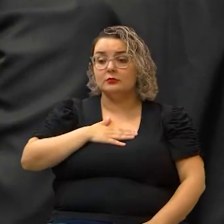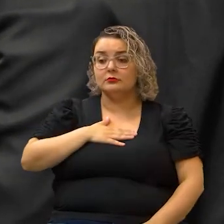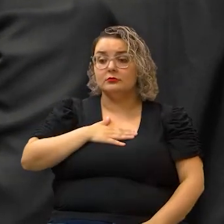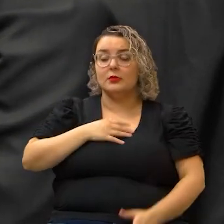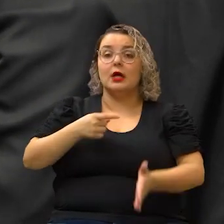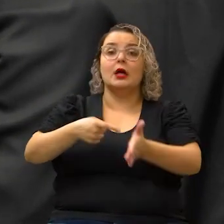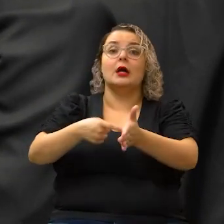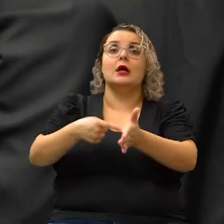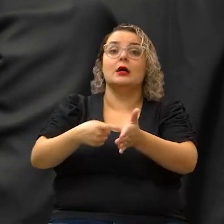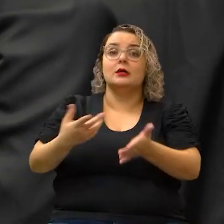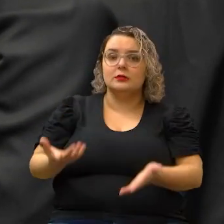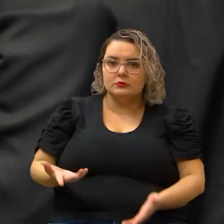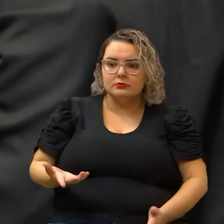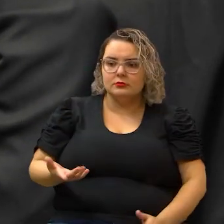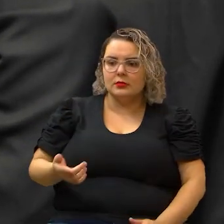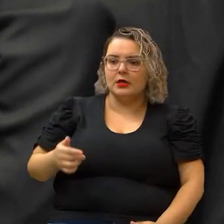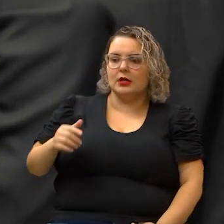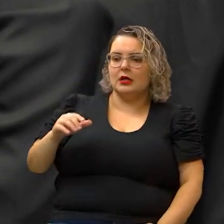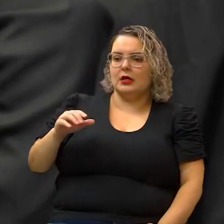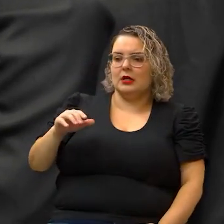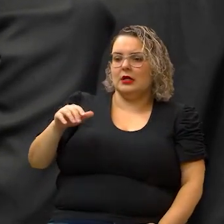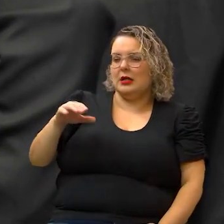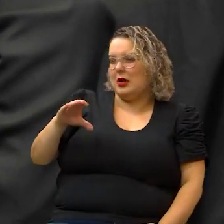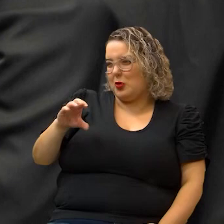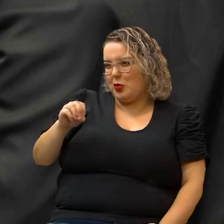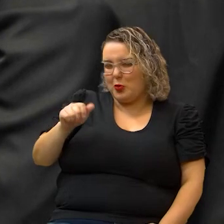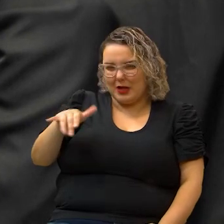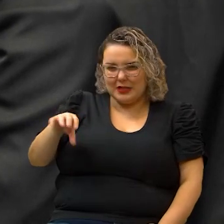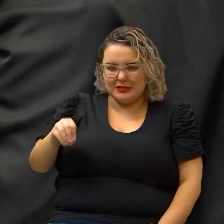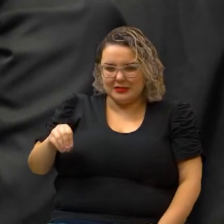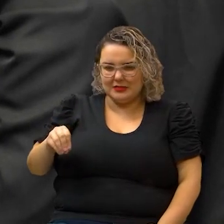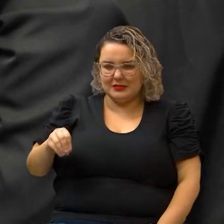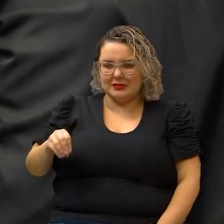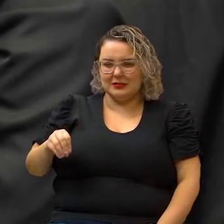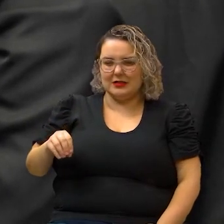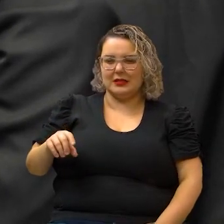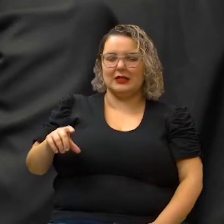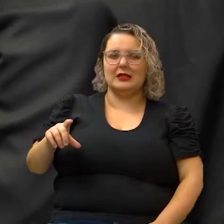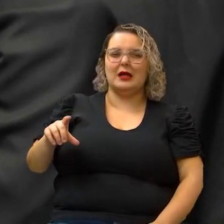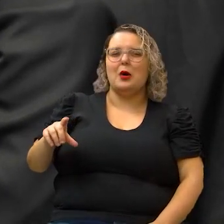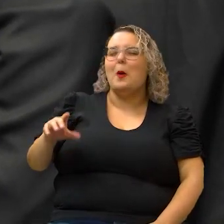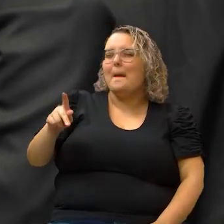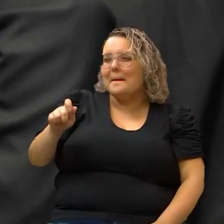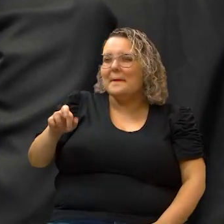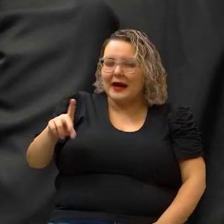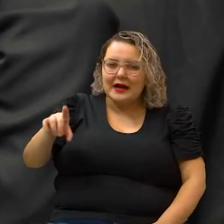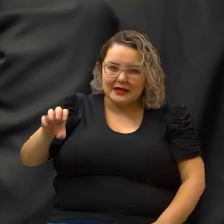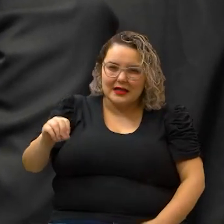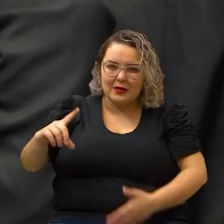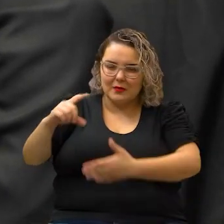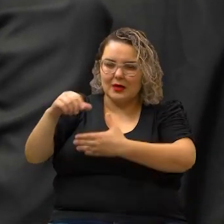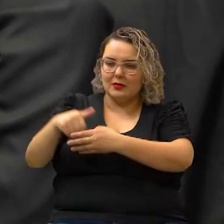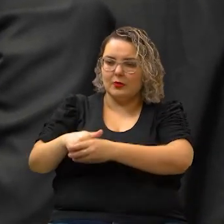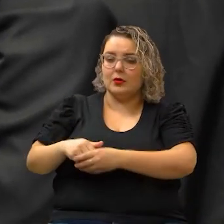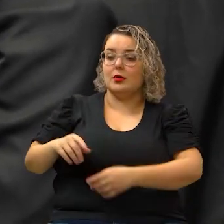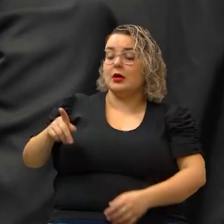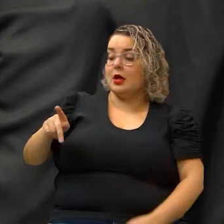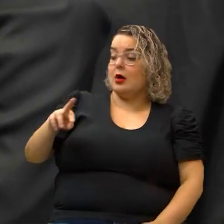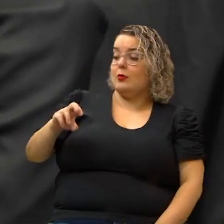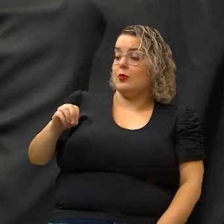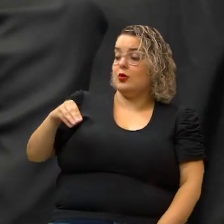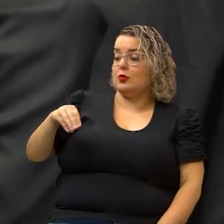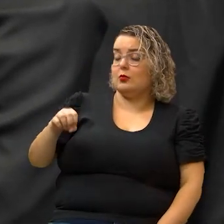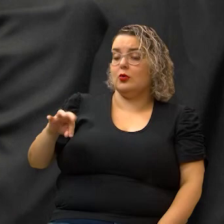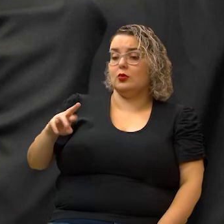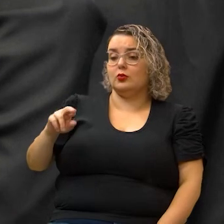E denunciaram, dizendo que isso aí era coação, alguma coisa assim. Aqueles pardaizinhos, né, eleitorais. E a promotora que me